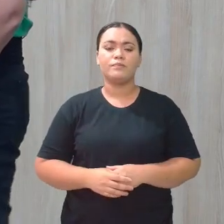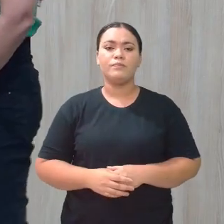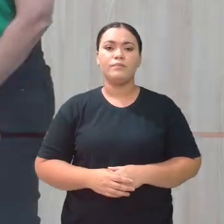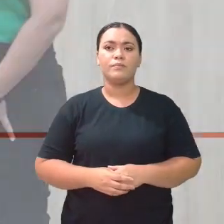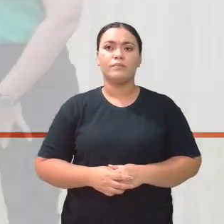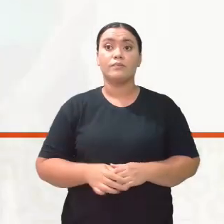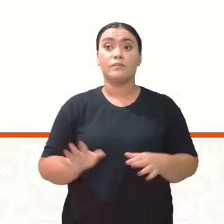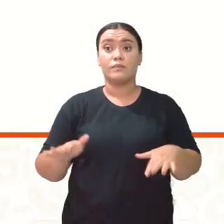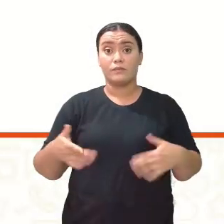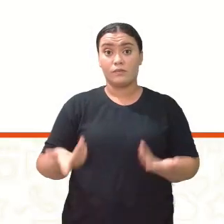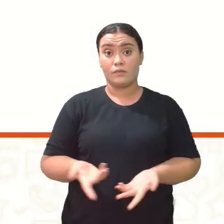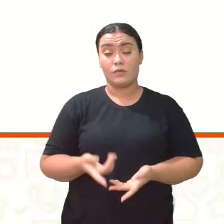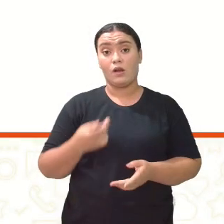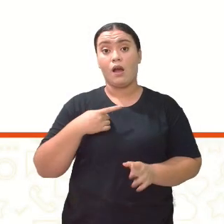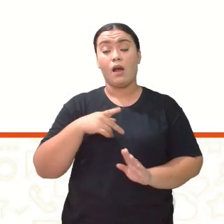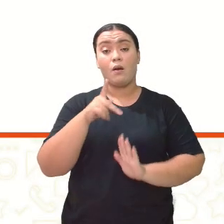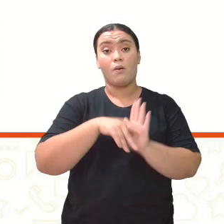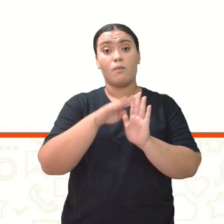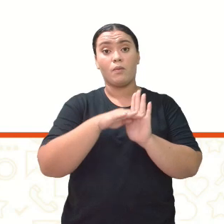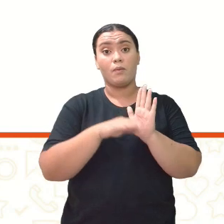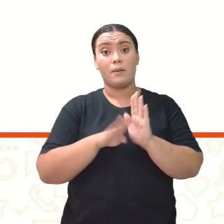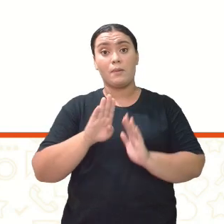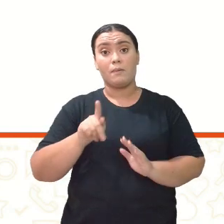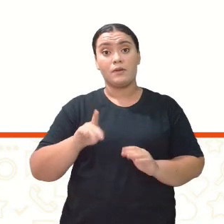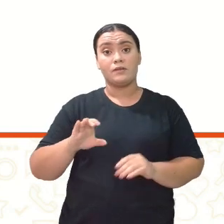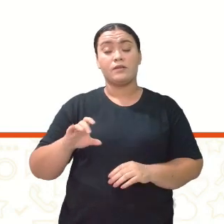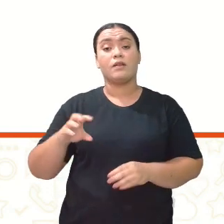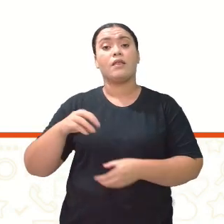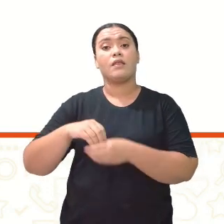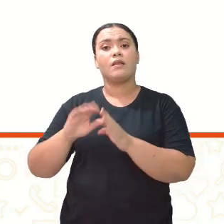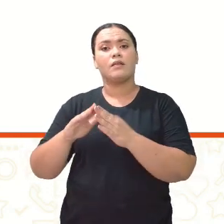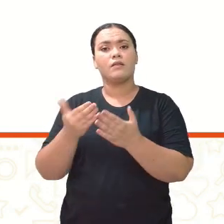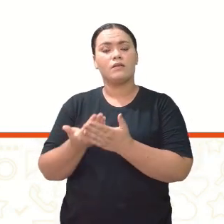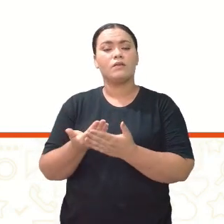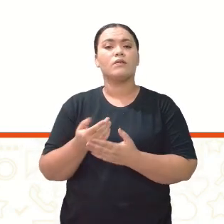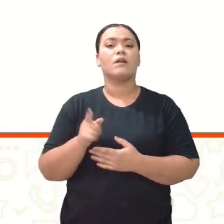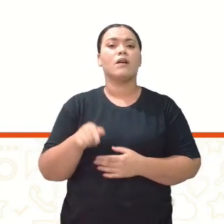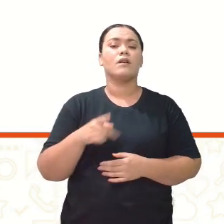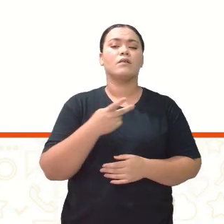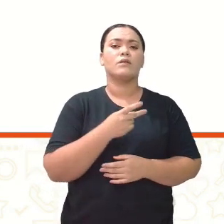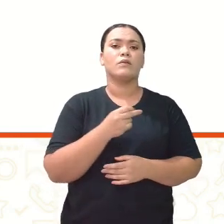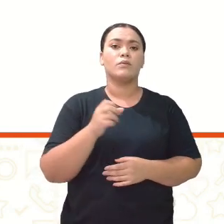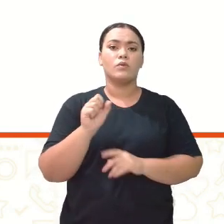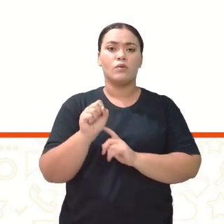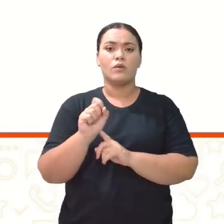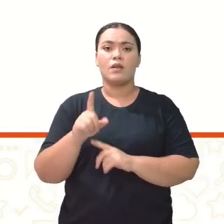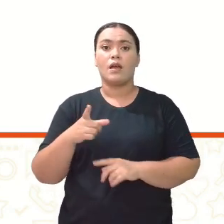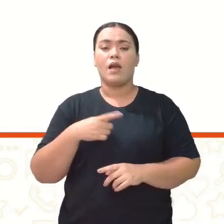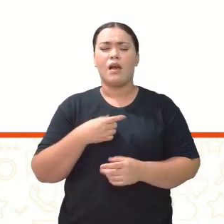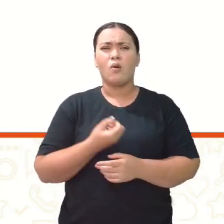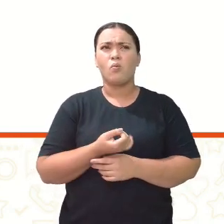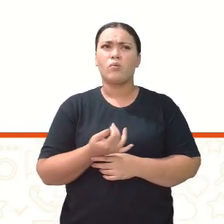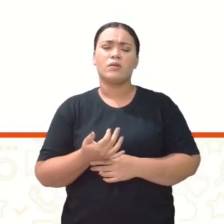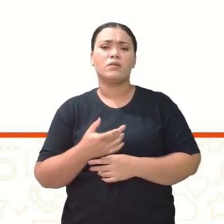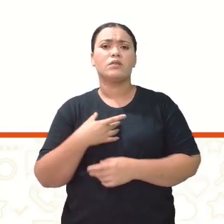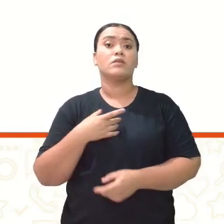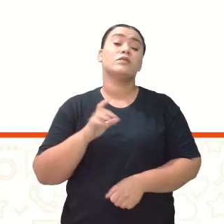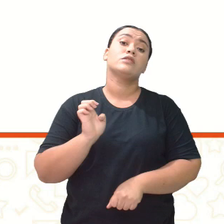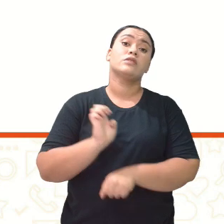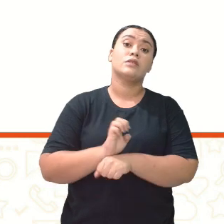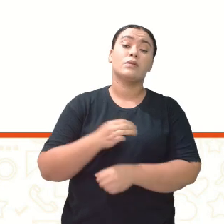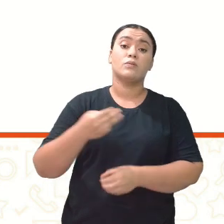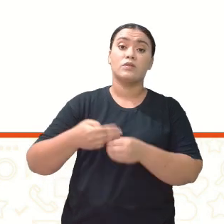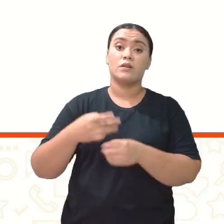Então, esse programa, né, o BPC na Escola, em 2008, a quantidade de estados e municípios que tinham aderido,